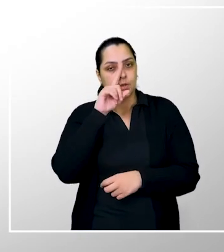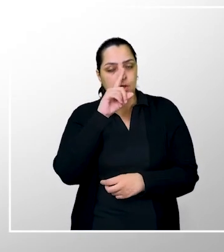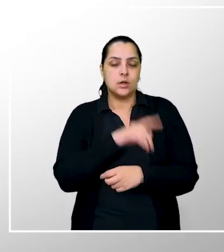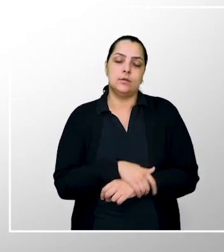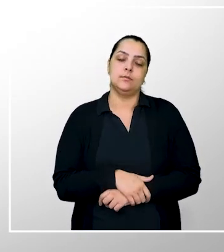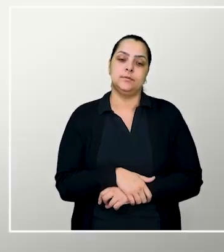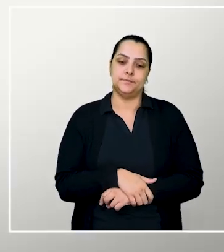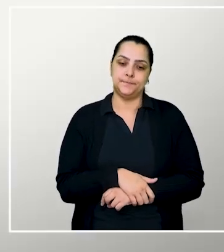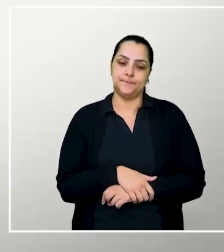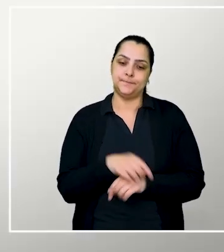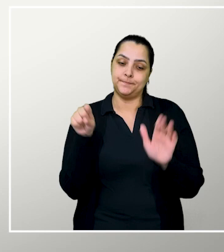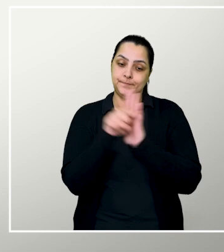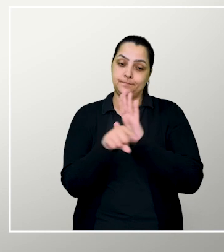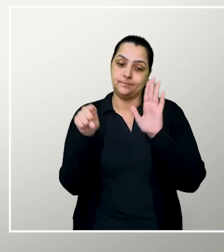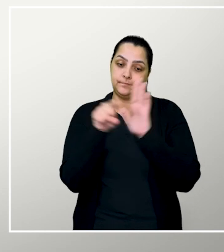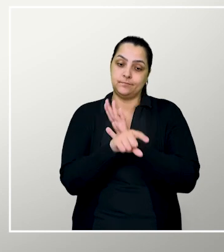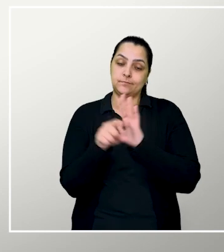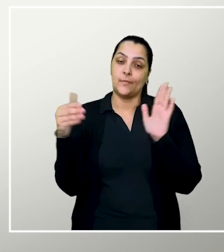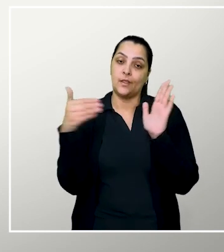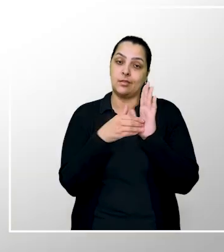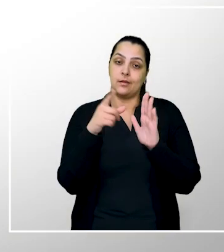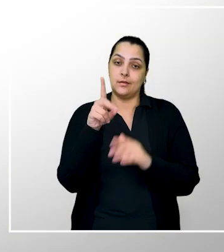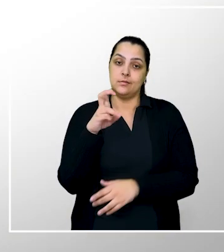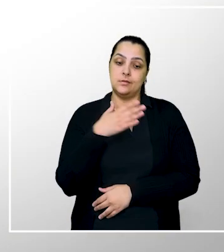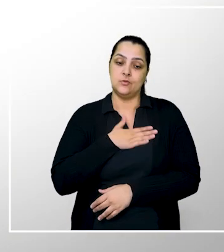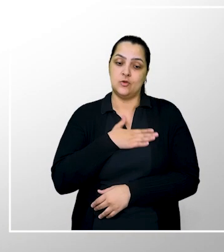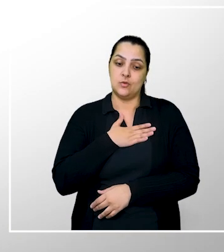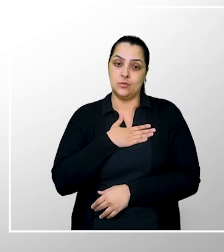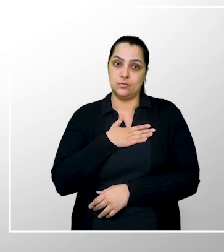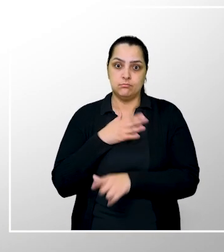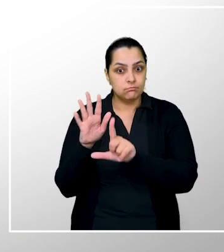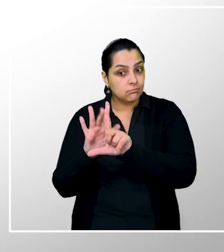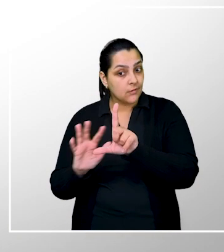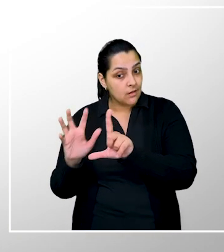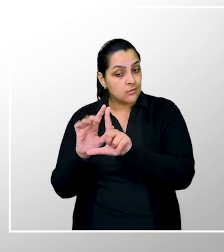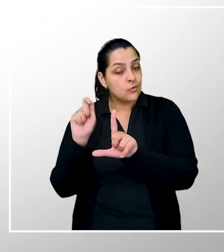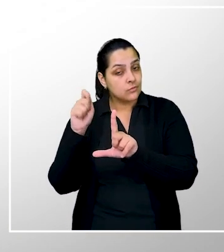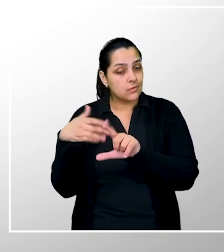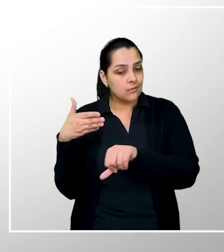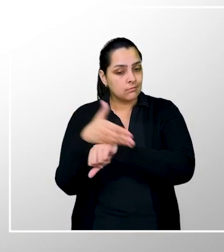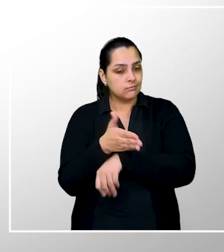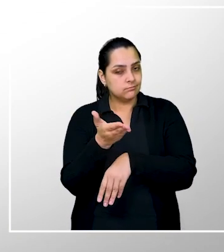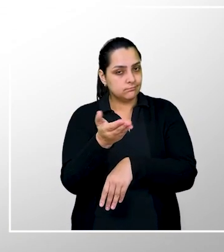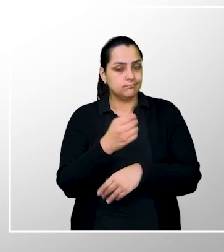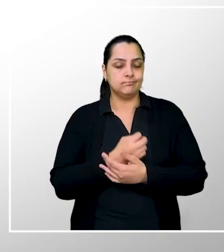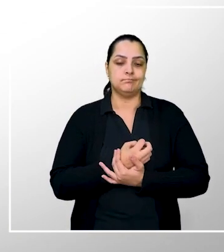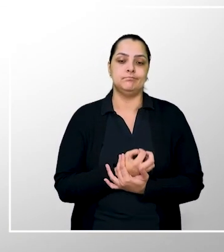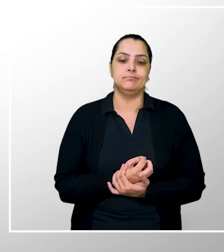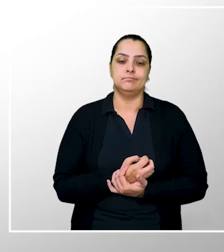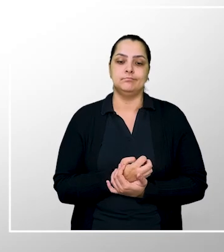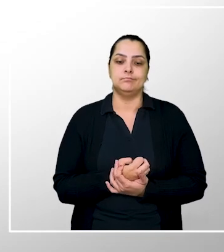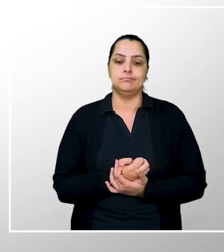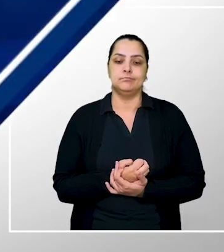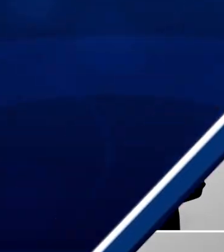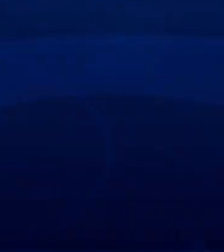doença grave. O questionário está disponível até 15 de agosto. Acesse pelo QR Code aqui na